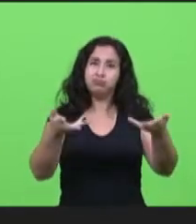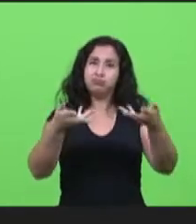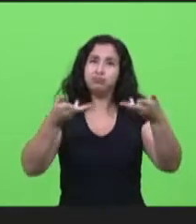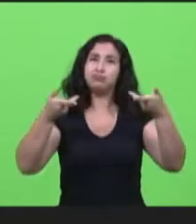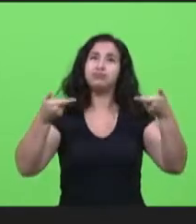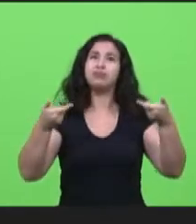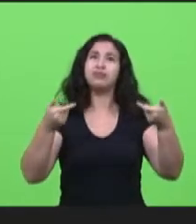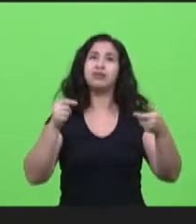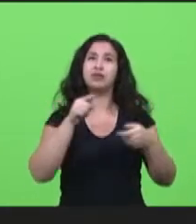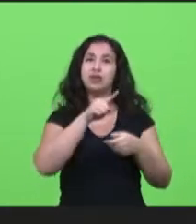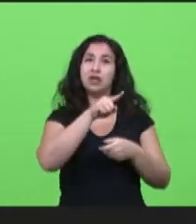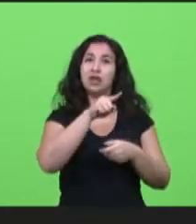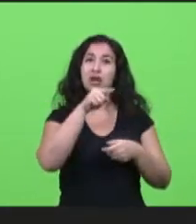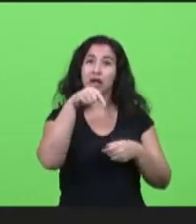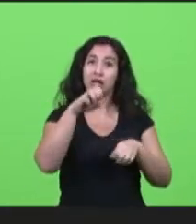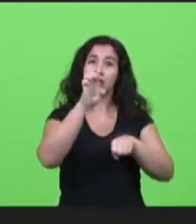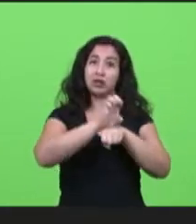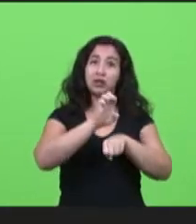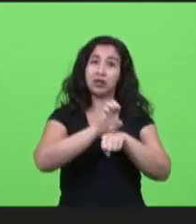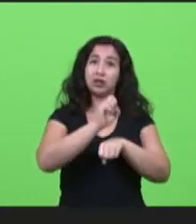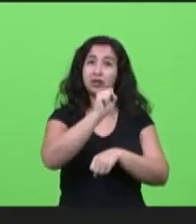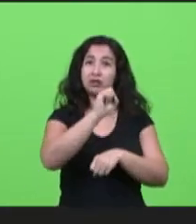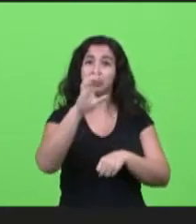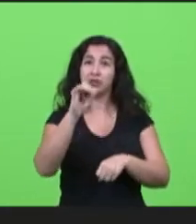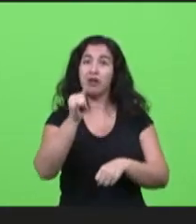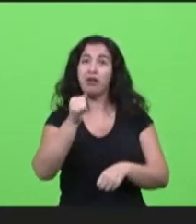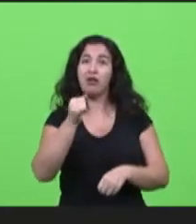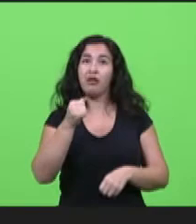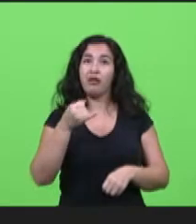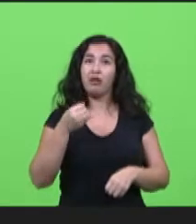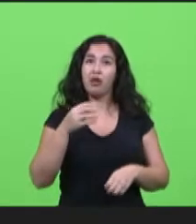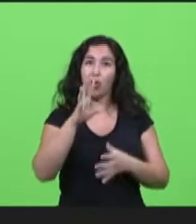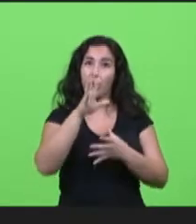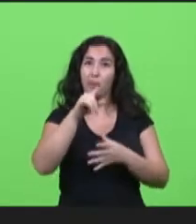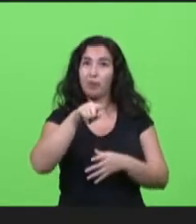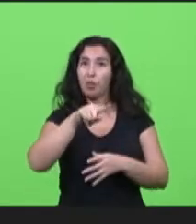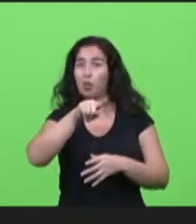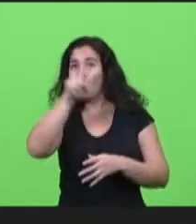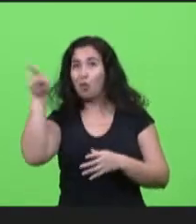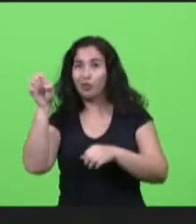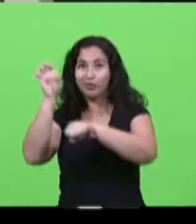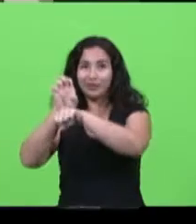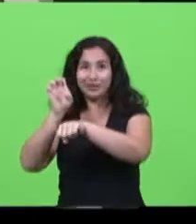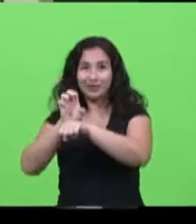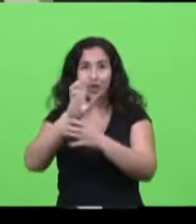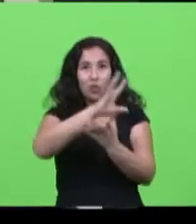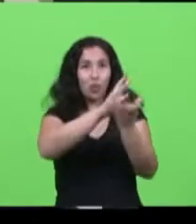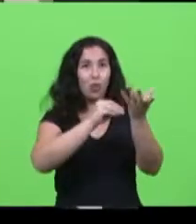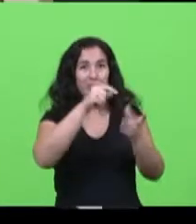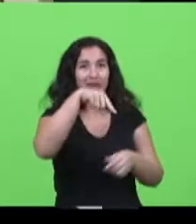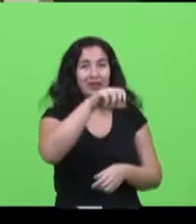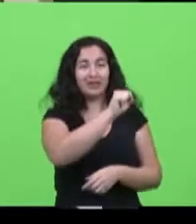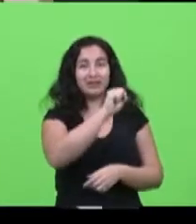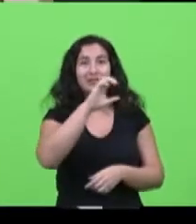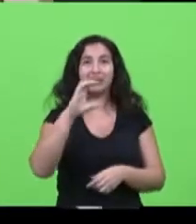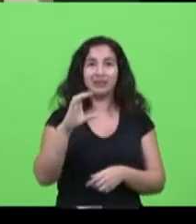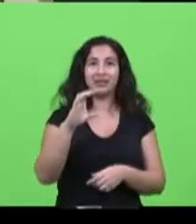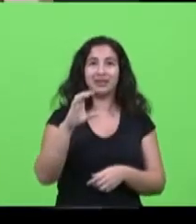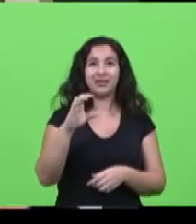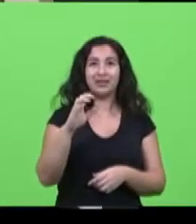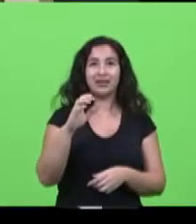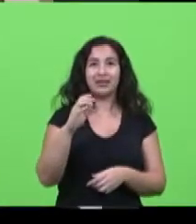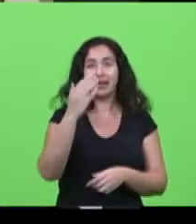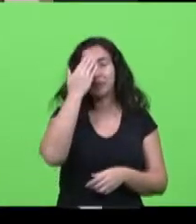deve servir de exemplo para os demais Estados da Federação. Seria isso, presidente. Parabéns, Fernando Clerc. Parabéns ao senhor também, que coordena esses